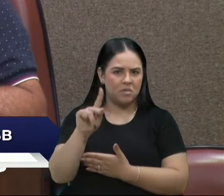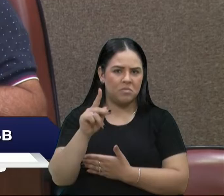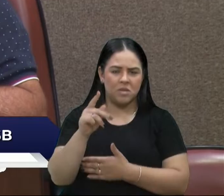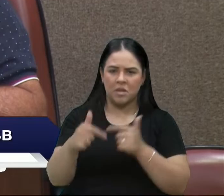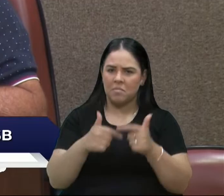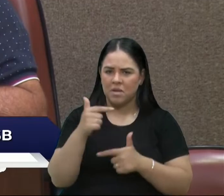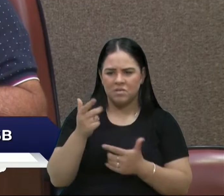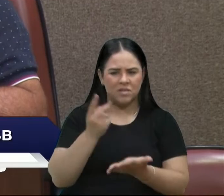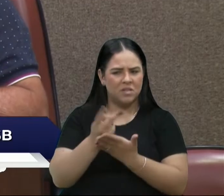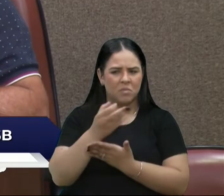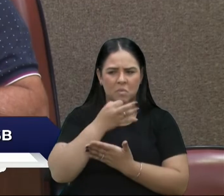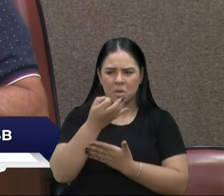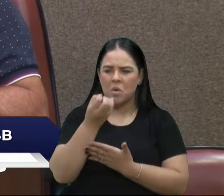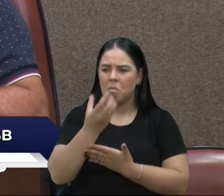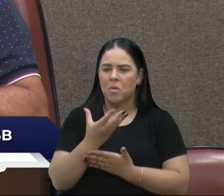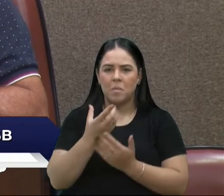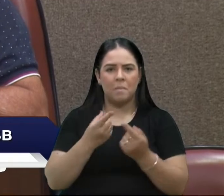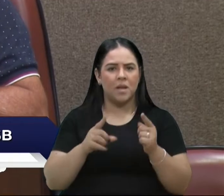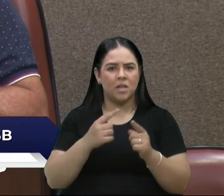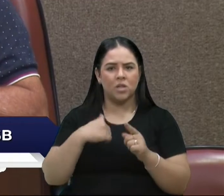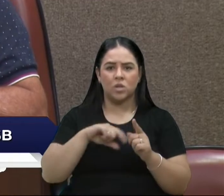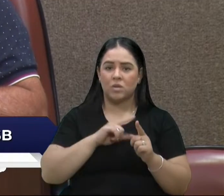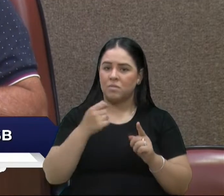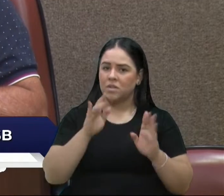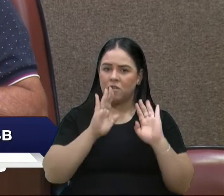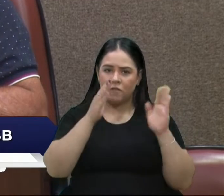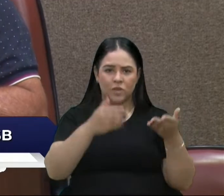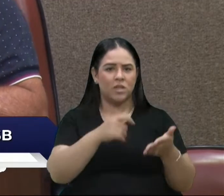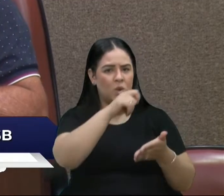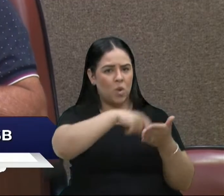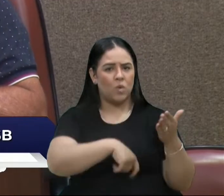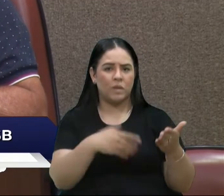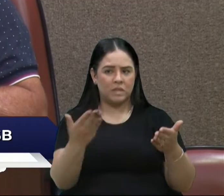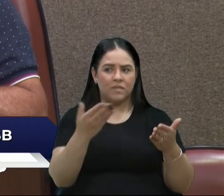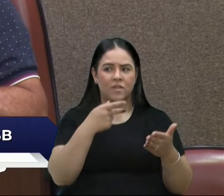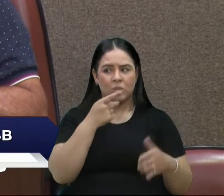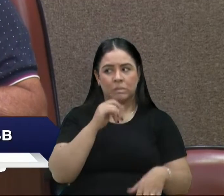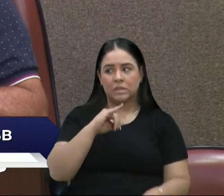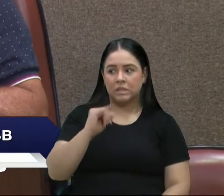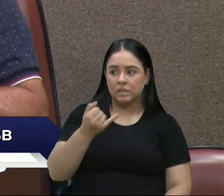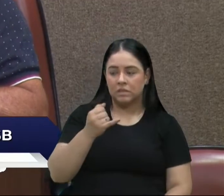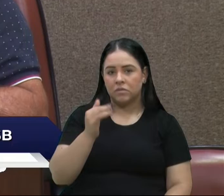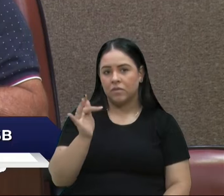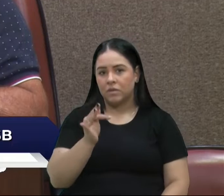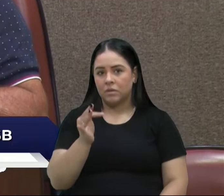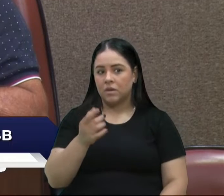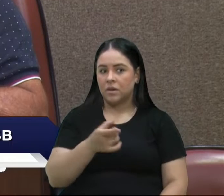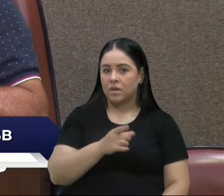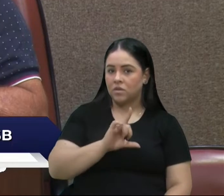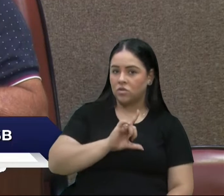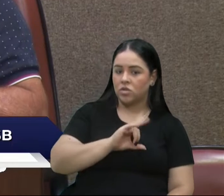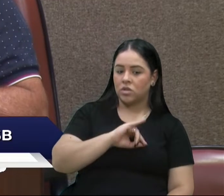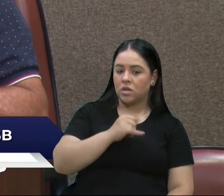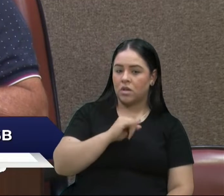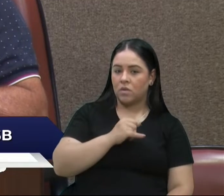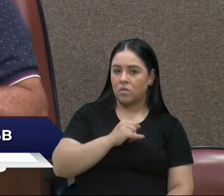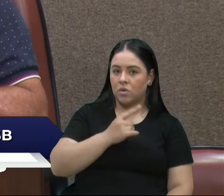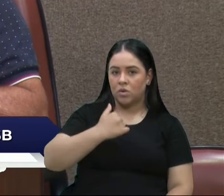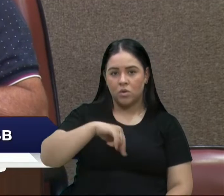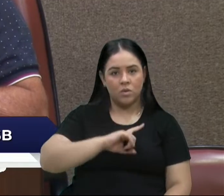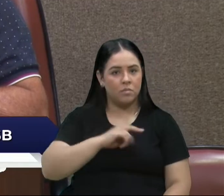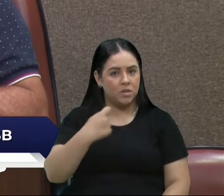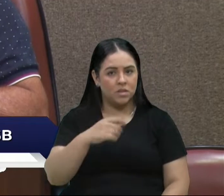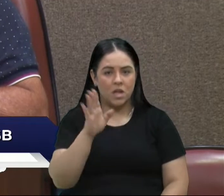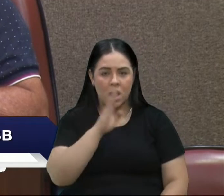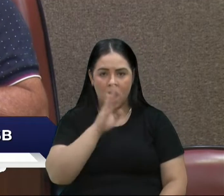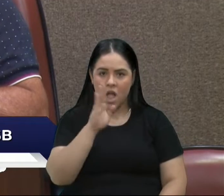elogiei. Mas nós precisamos se focar nesse concurso. Agora a senhora falou janeiro ou fevereiro. Antes era janeiro. Então nós precisamos agilizar. Não